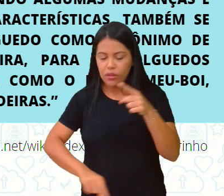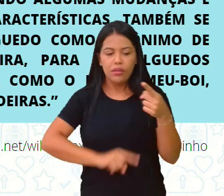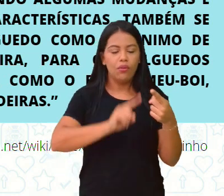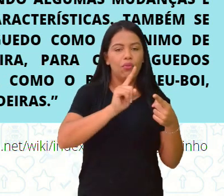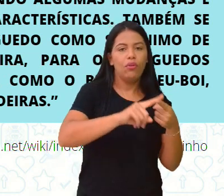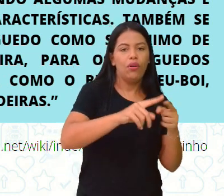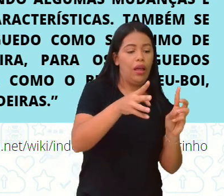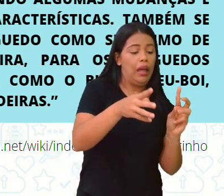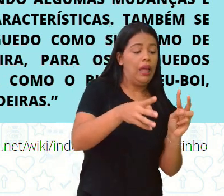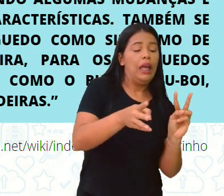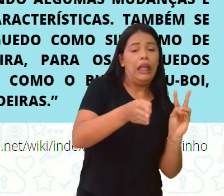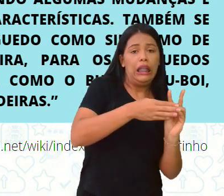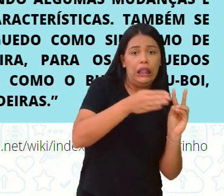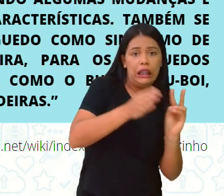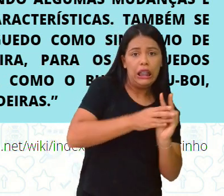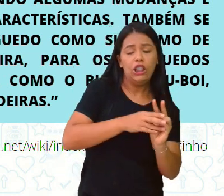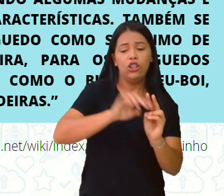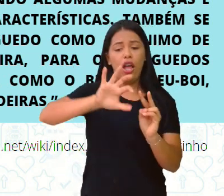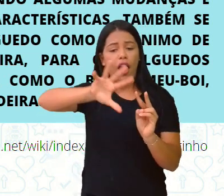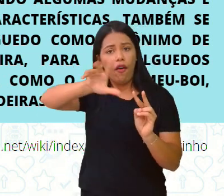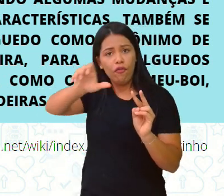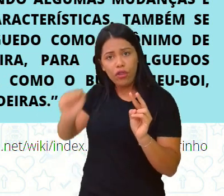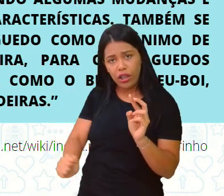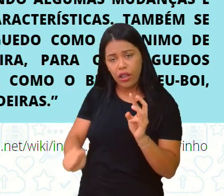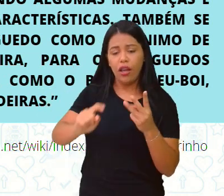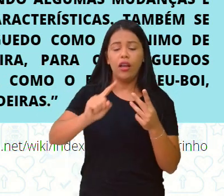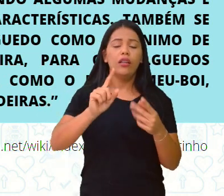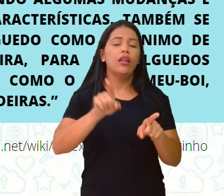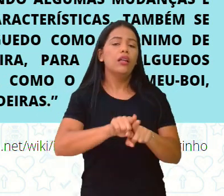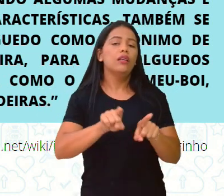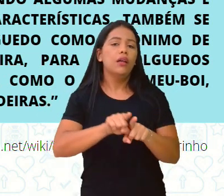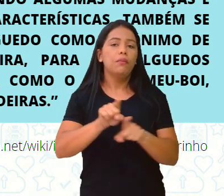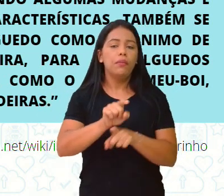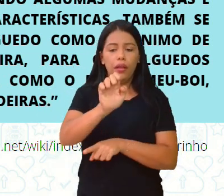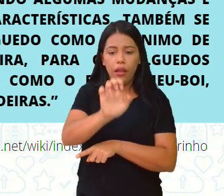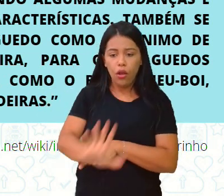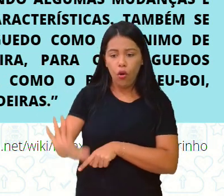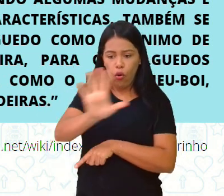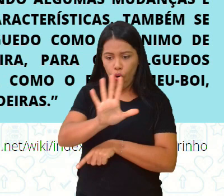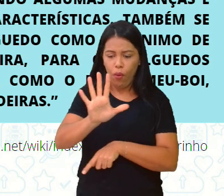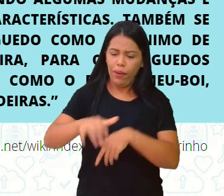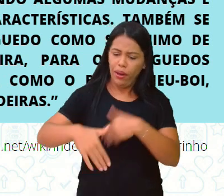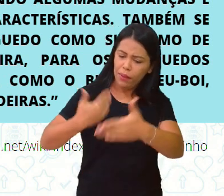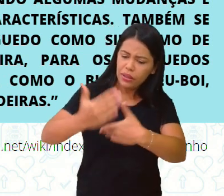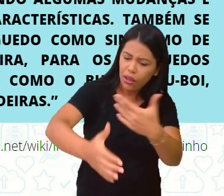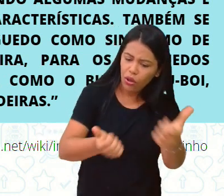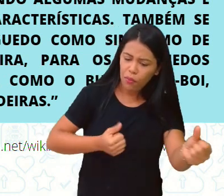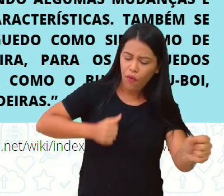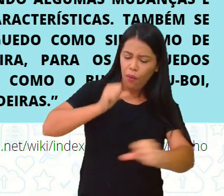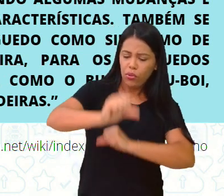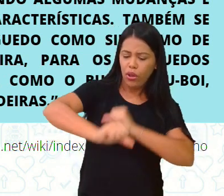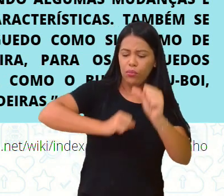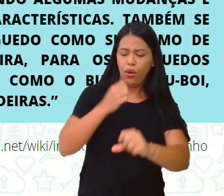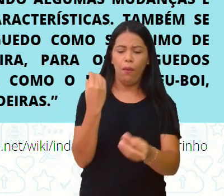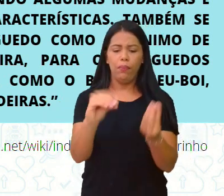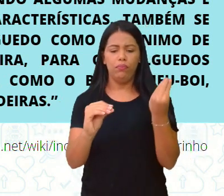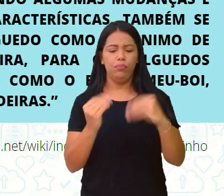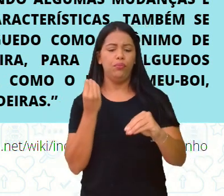portugueses, como eu já havia dito, e ao longo do tempo foram sofrendo mudanças, recebendo novas características.